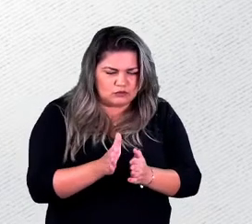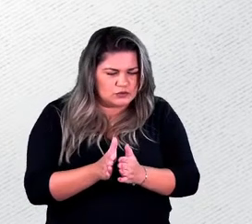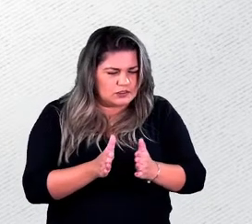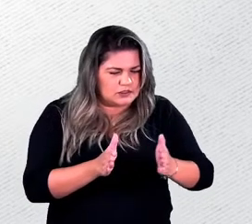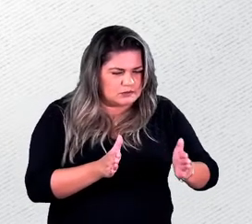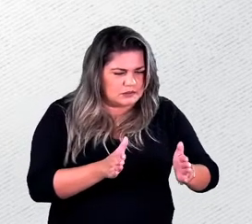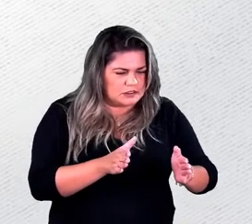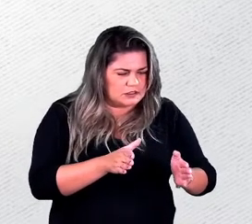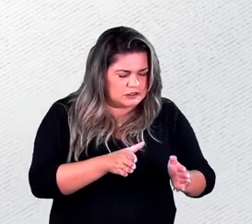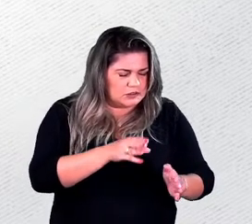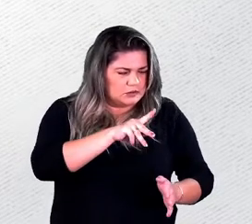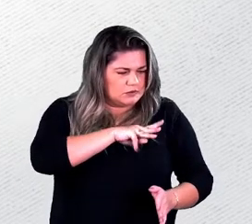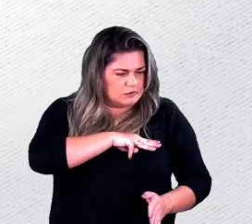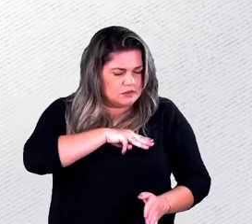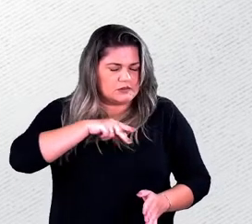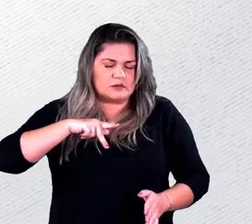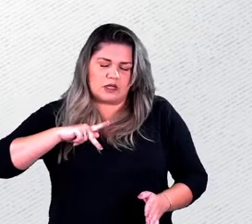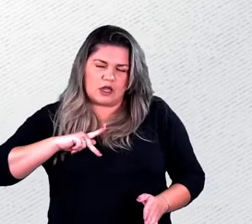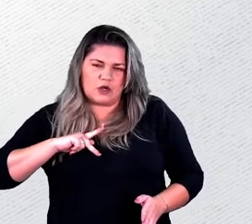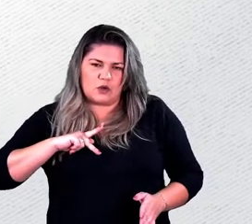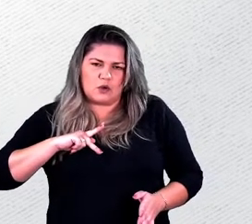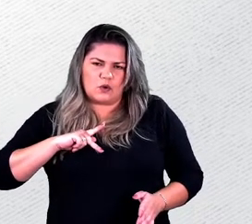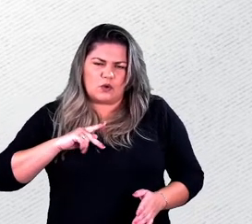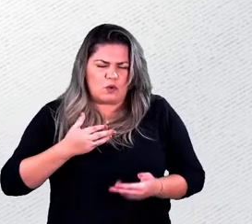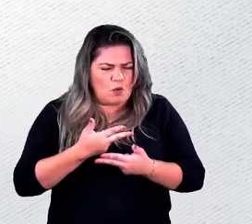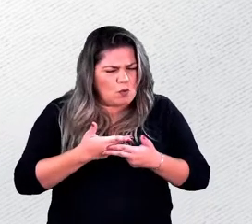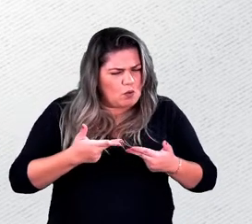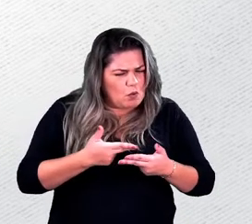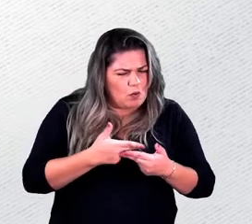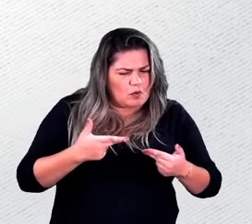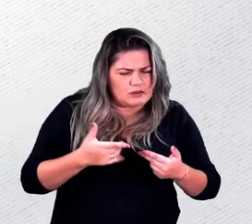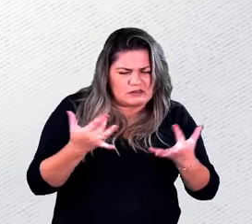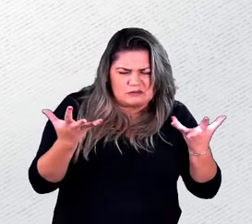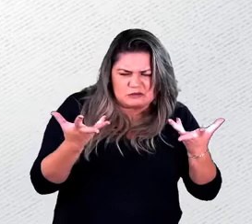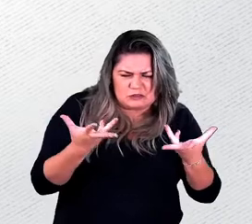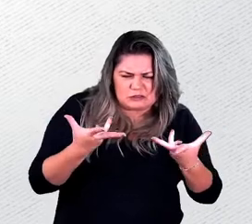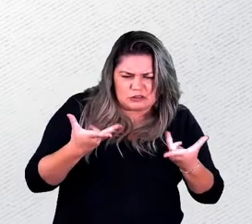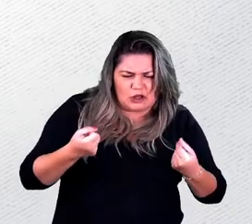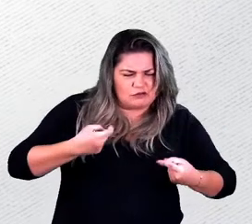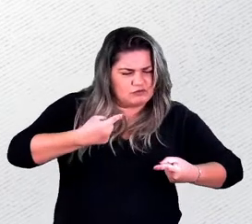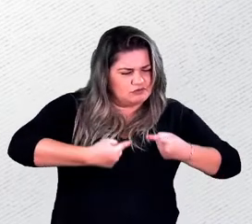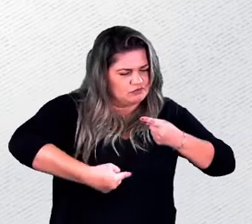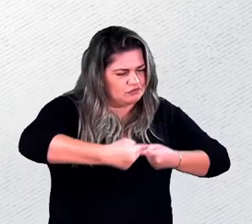votos extraordinários com discussões aprofundadas